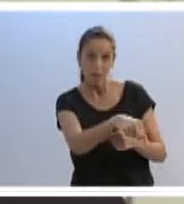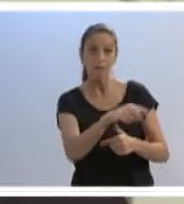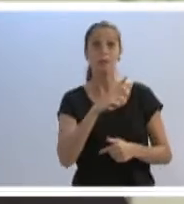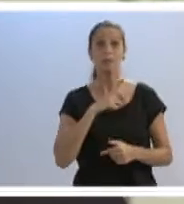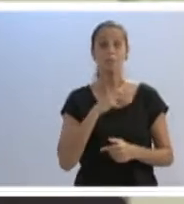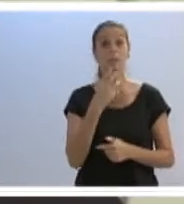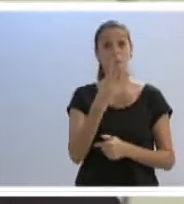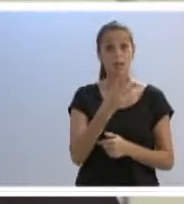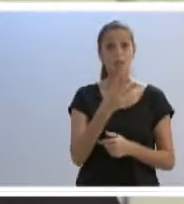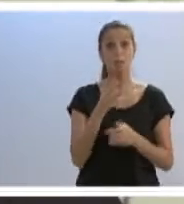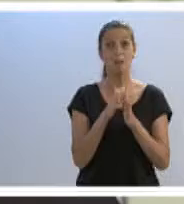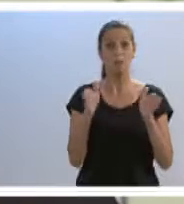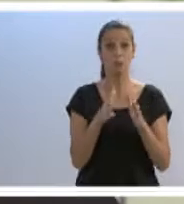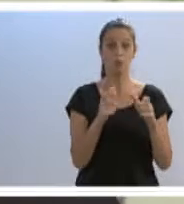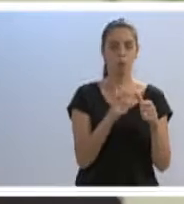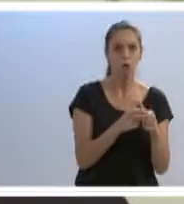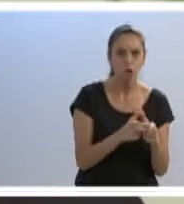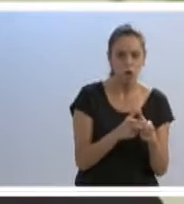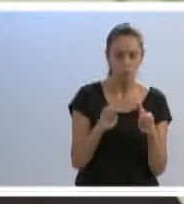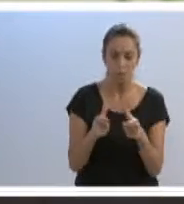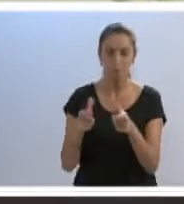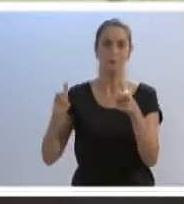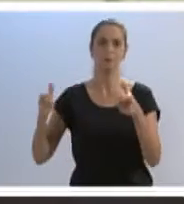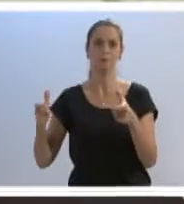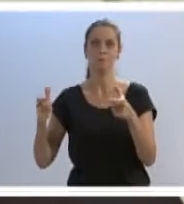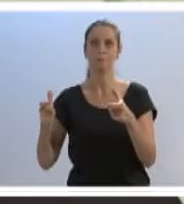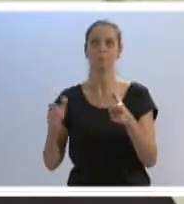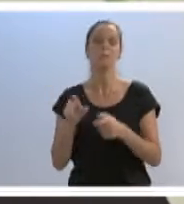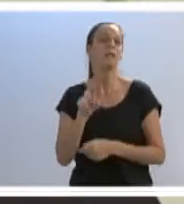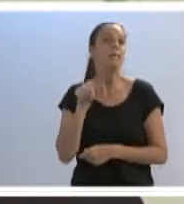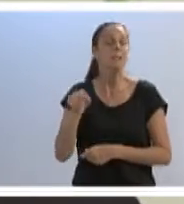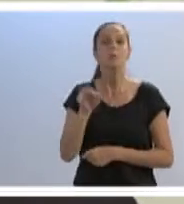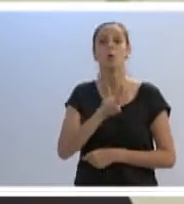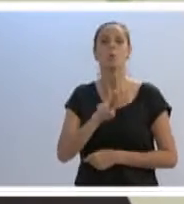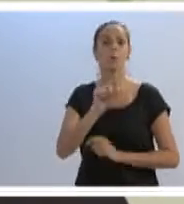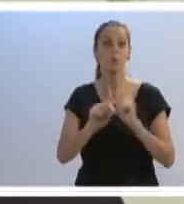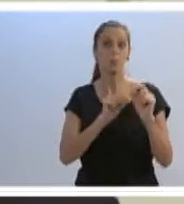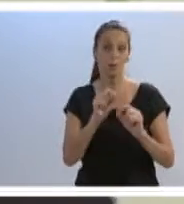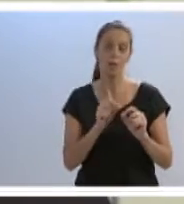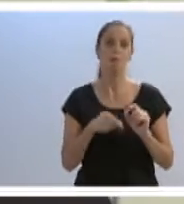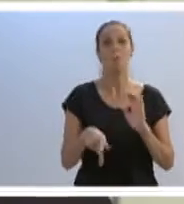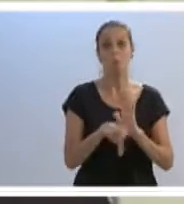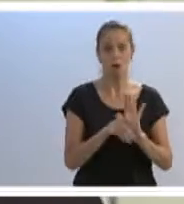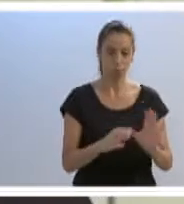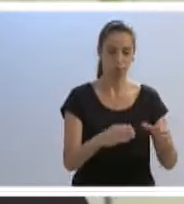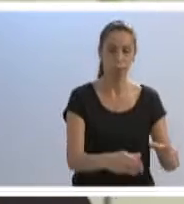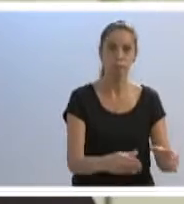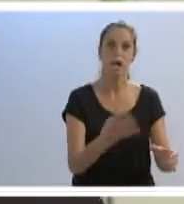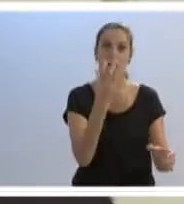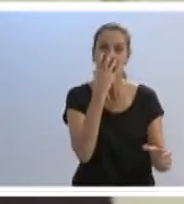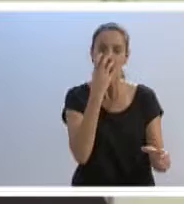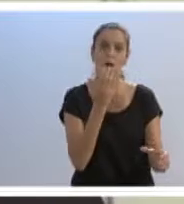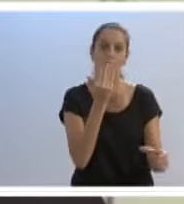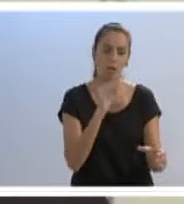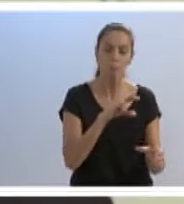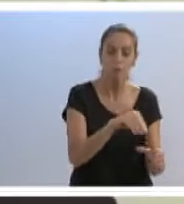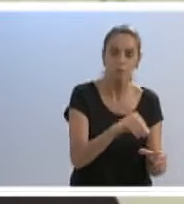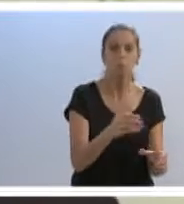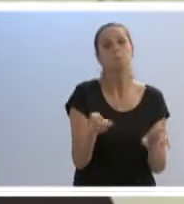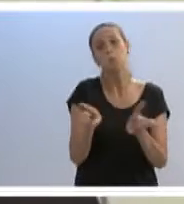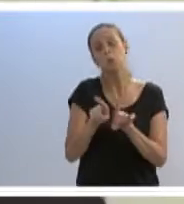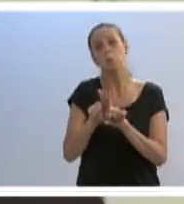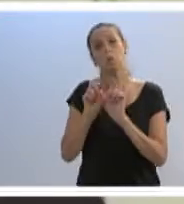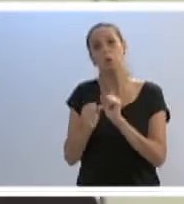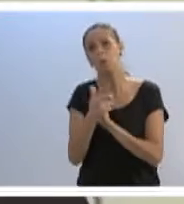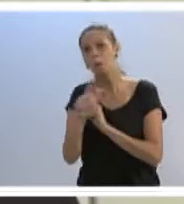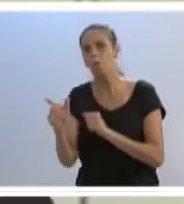MG. A ideia é que tu use essa tigela tanto para alimentar o pet, quanto para usar para fazer um terrário ou